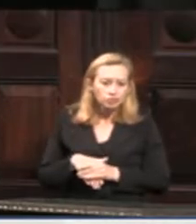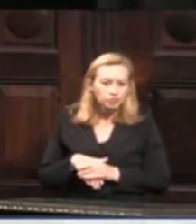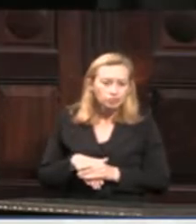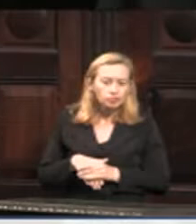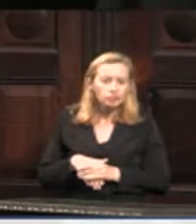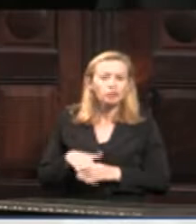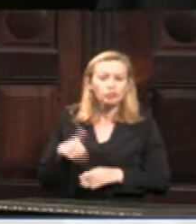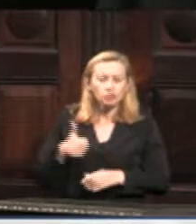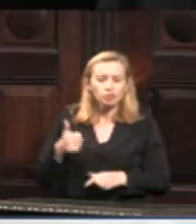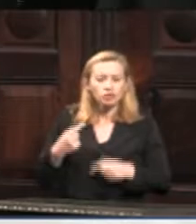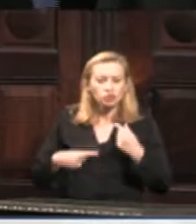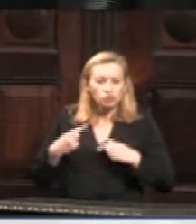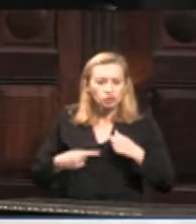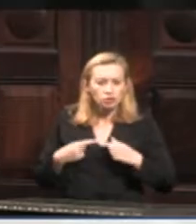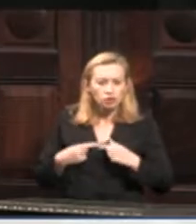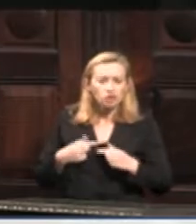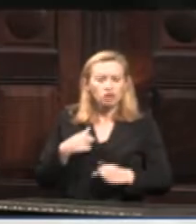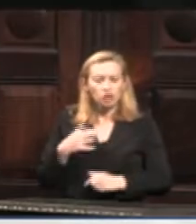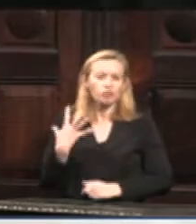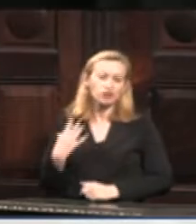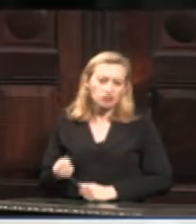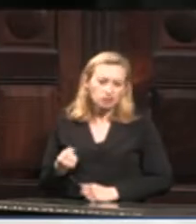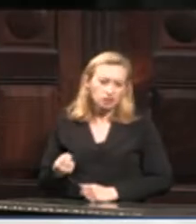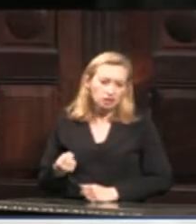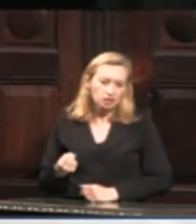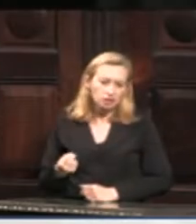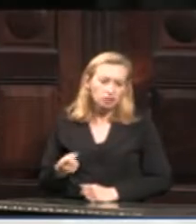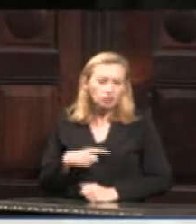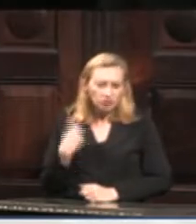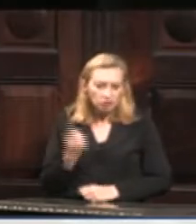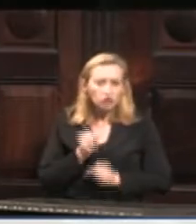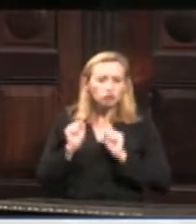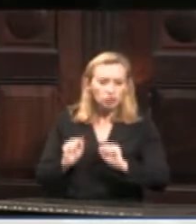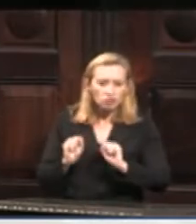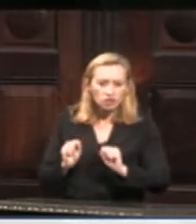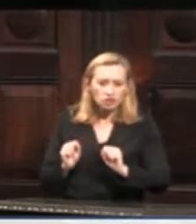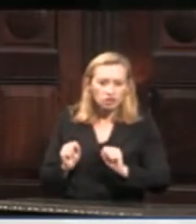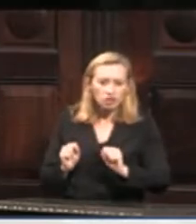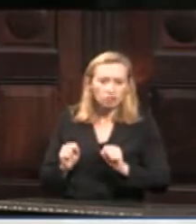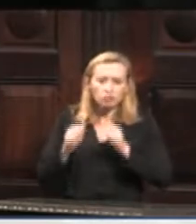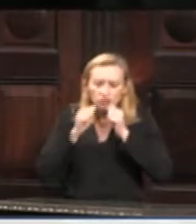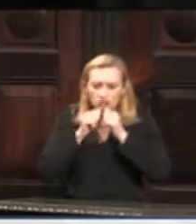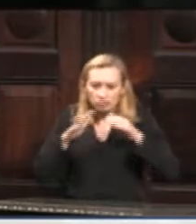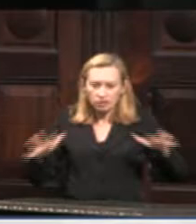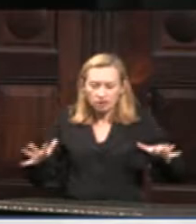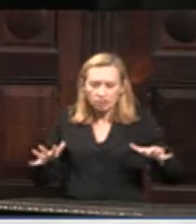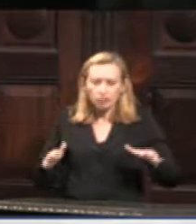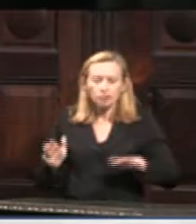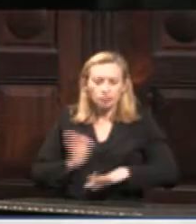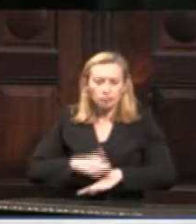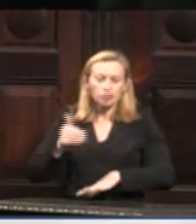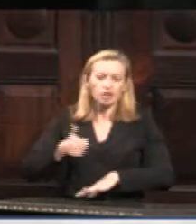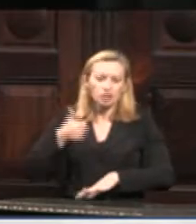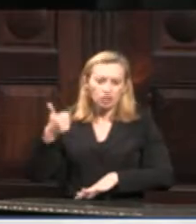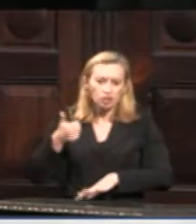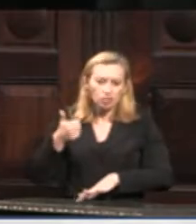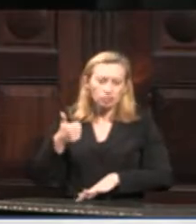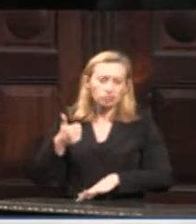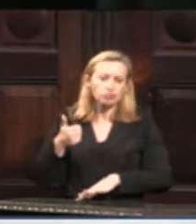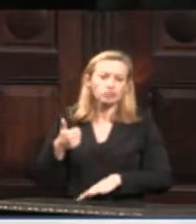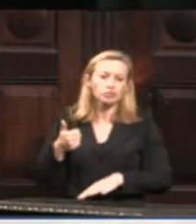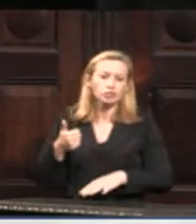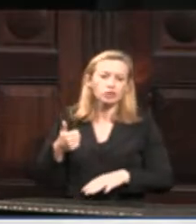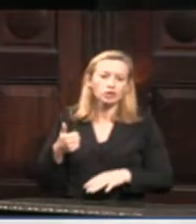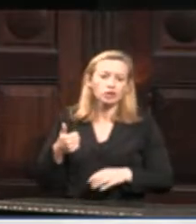primeira discussão, eu dou o parecer favorável para que a gente possa amadurecer um pouco esses elementos mais complexos antes da segunda